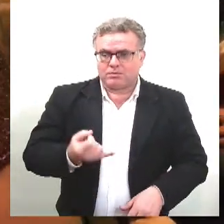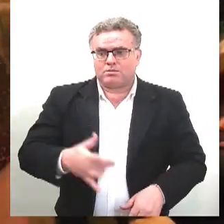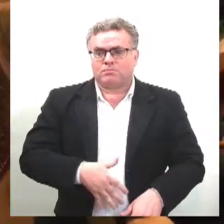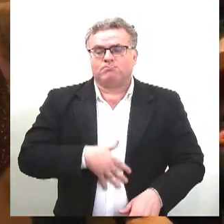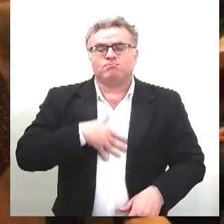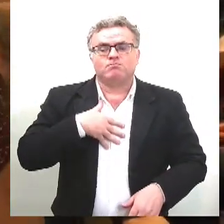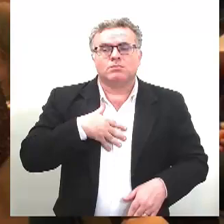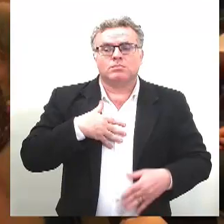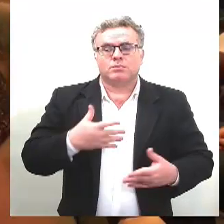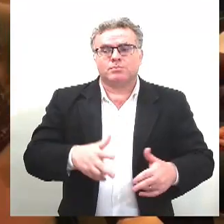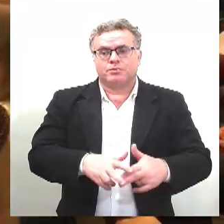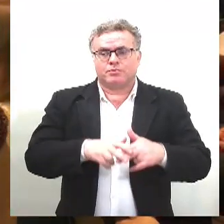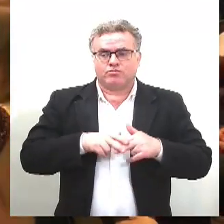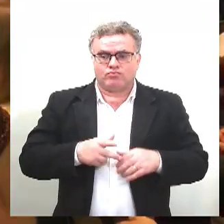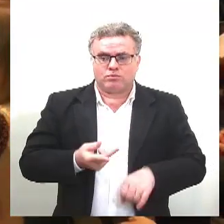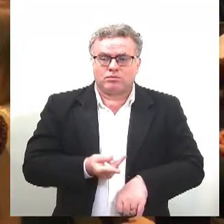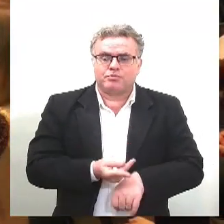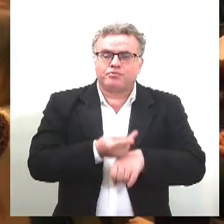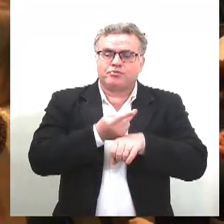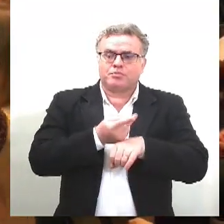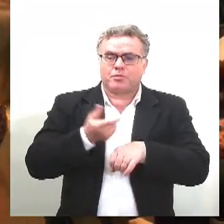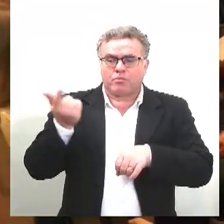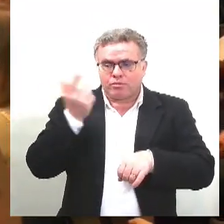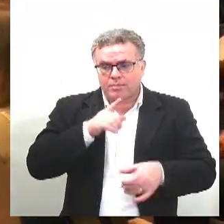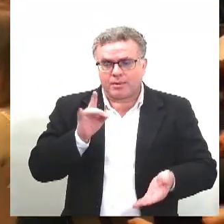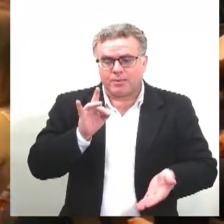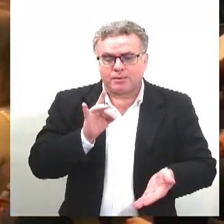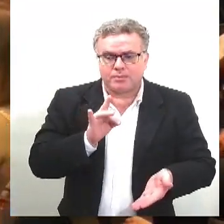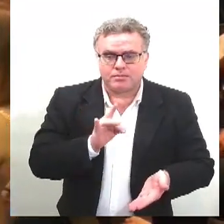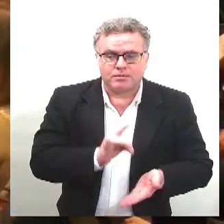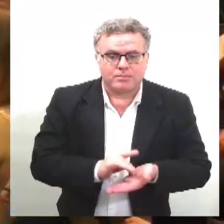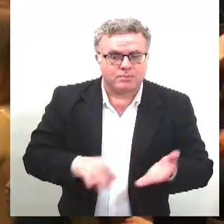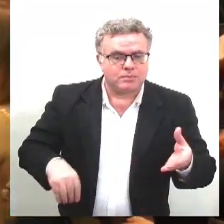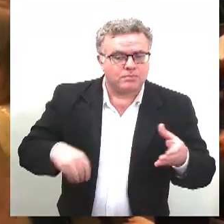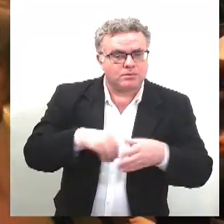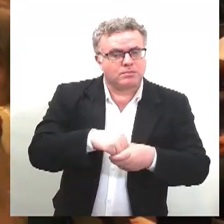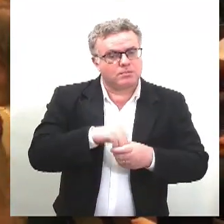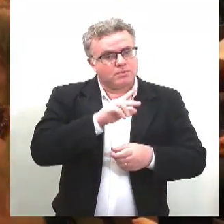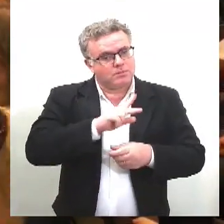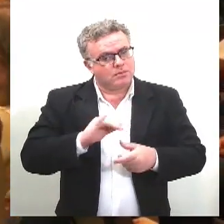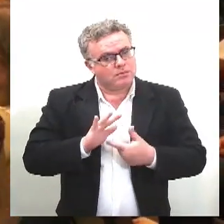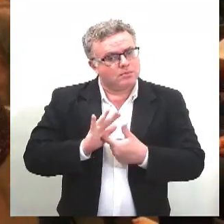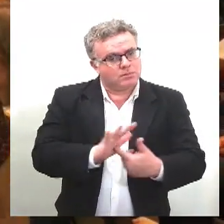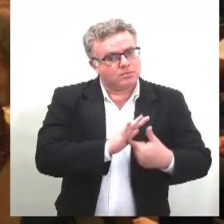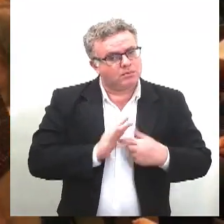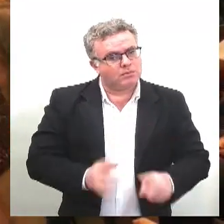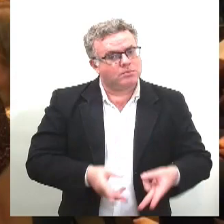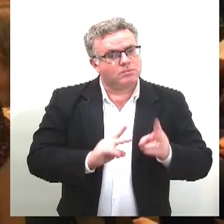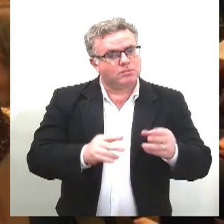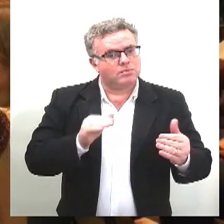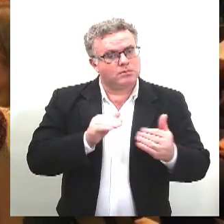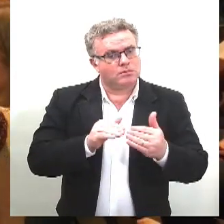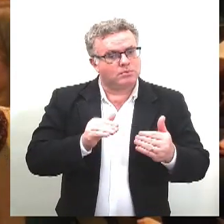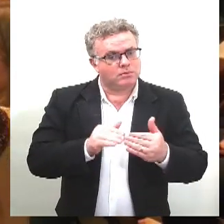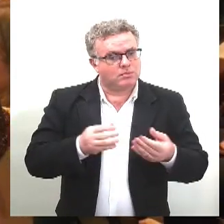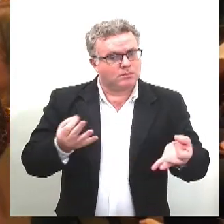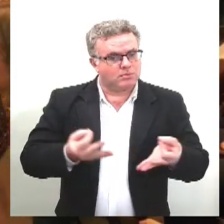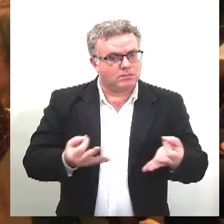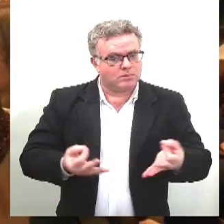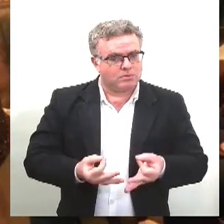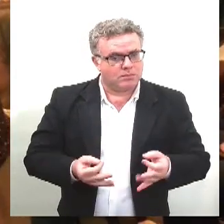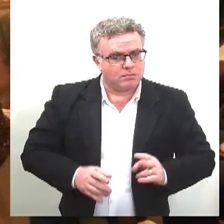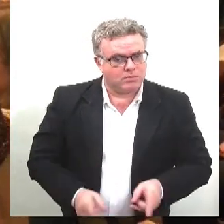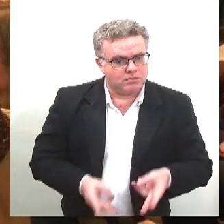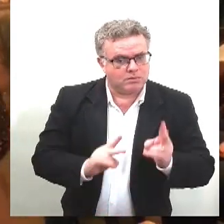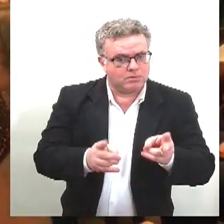prêmio de turismo, que inclui aí a TV Alesa, vai por esse caminho de pensamento, que é pensar o turismo dessa forma. A gente fica muito feliz